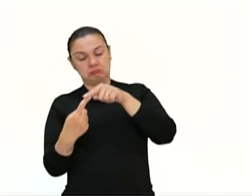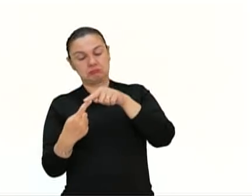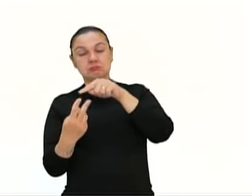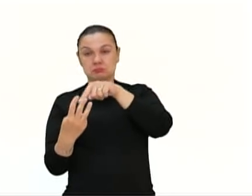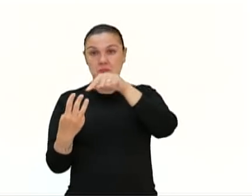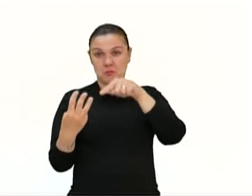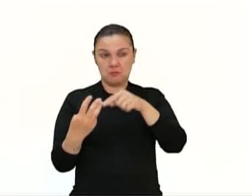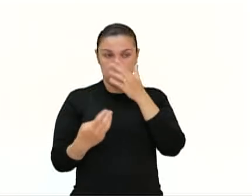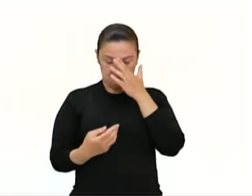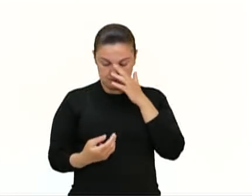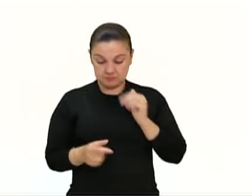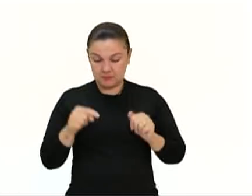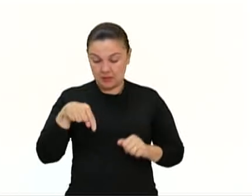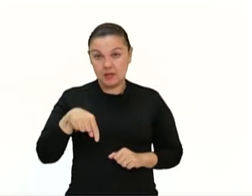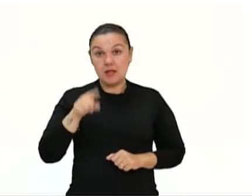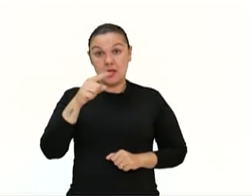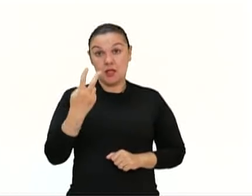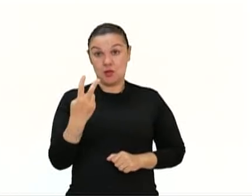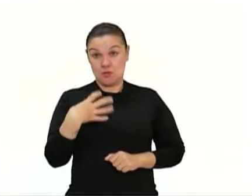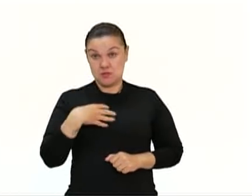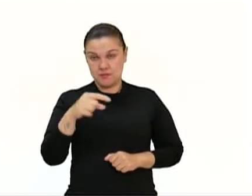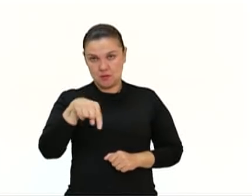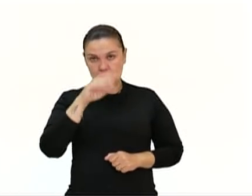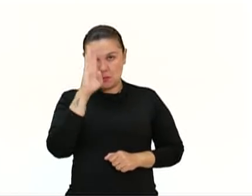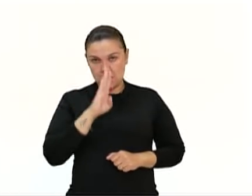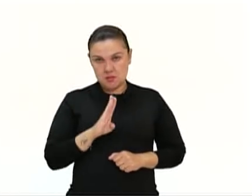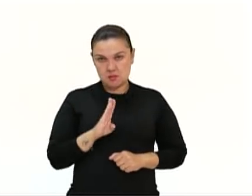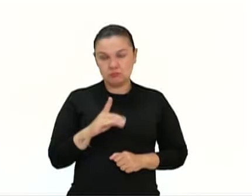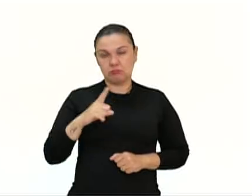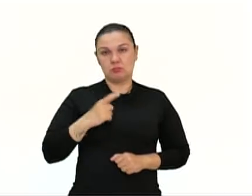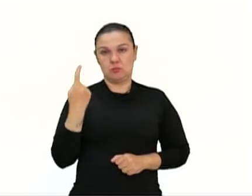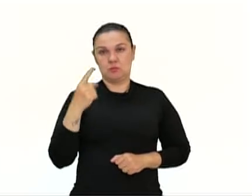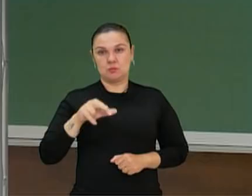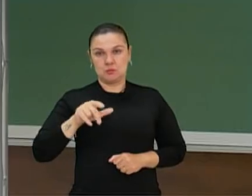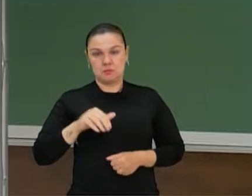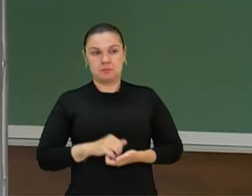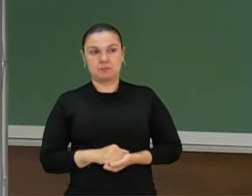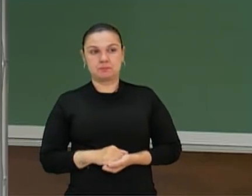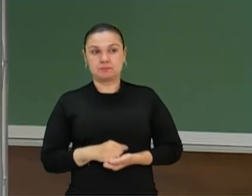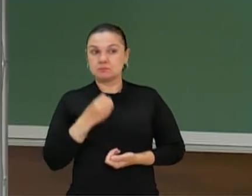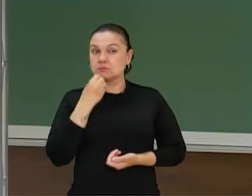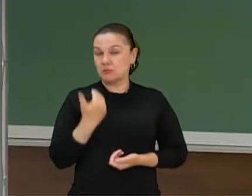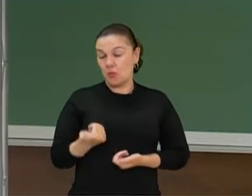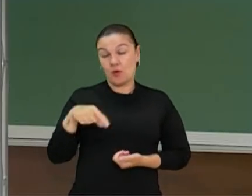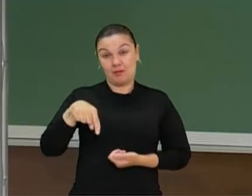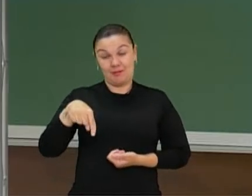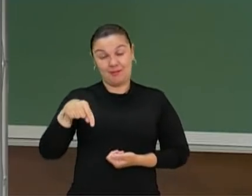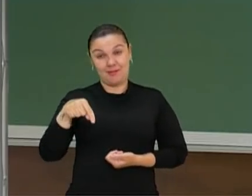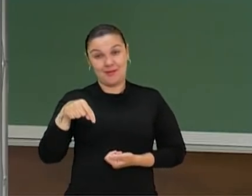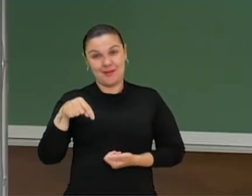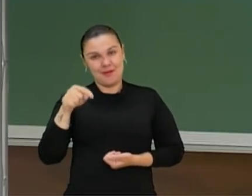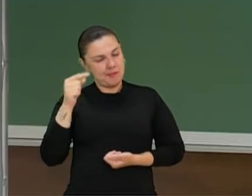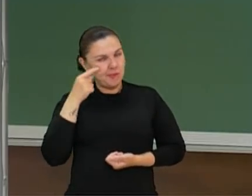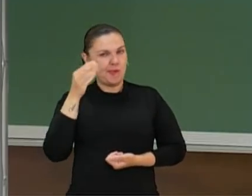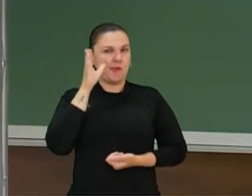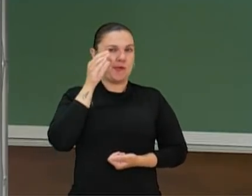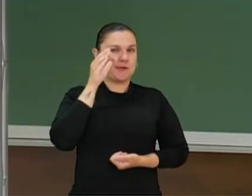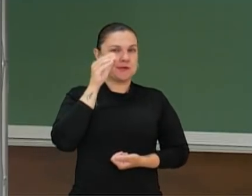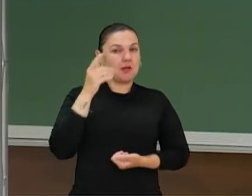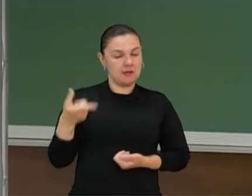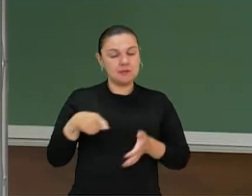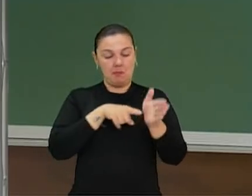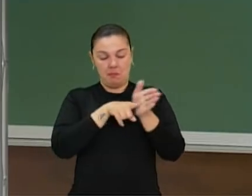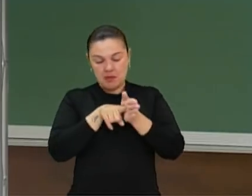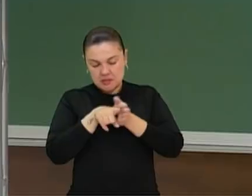Né? A moda no Brasil é 2 filhos, é você ter um irmão, tá bom? Tá? A moda no Brasil, só por curiosidade, de acordo